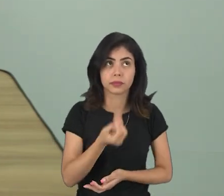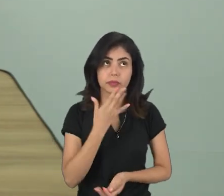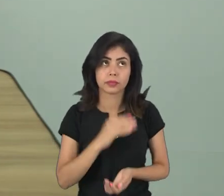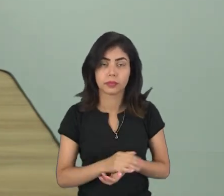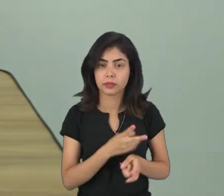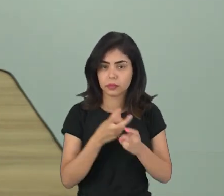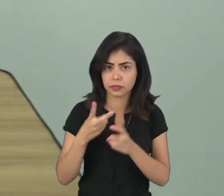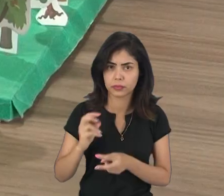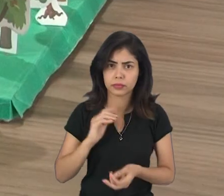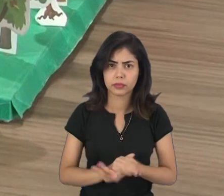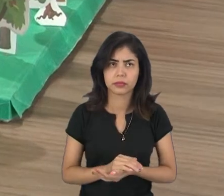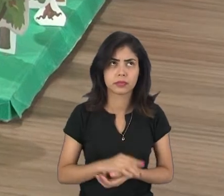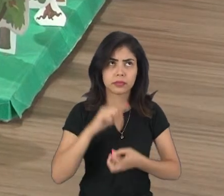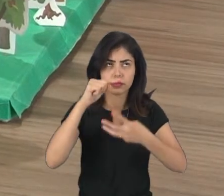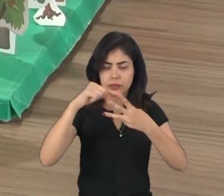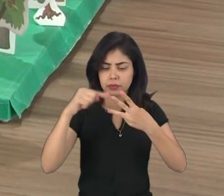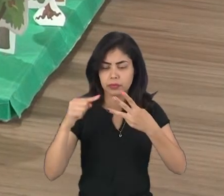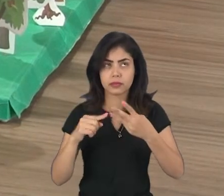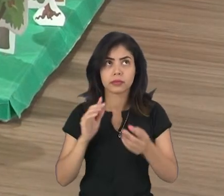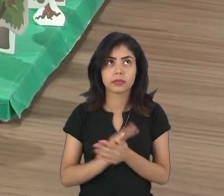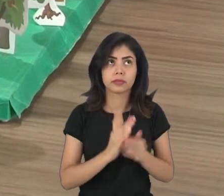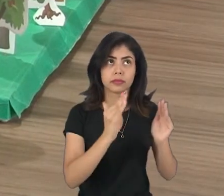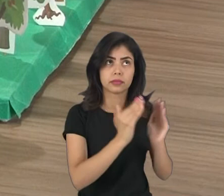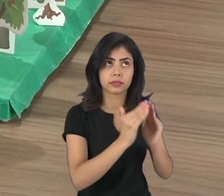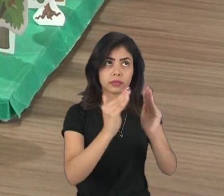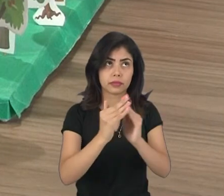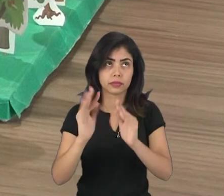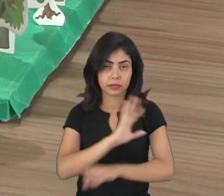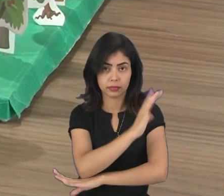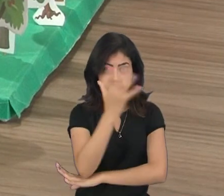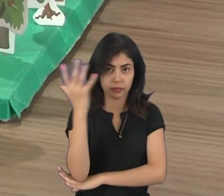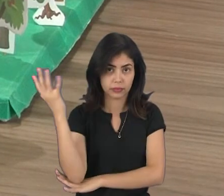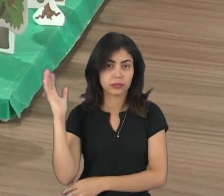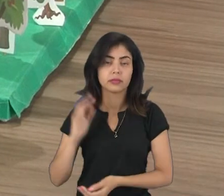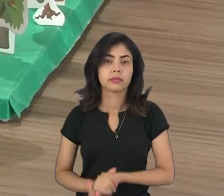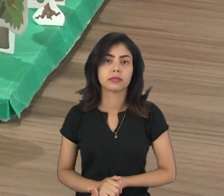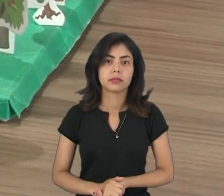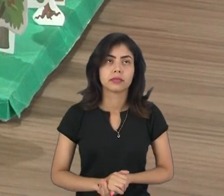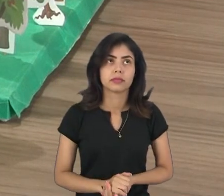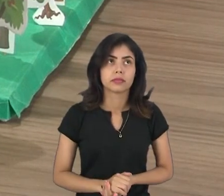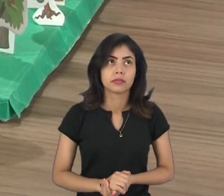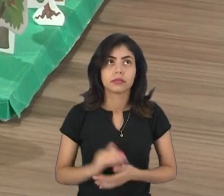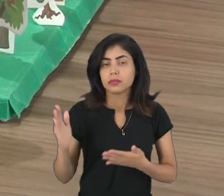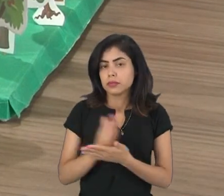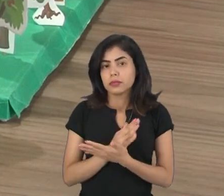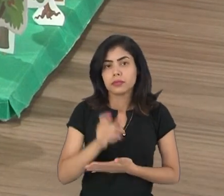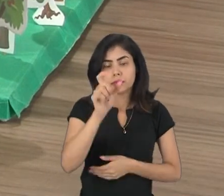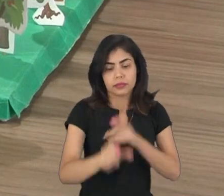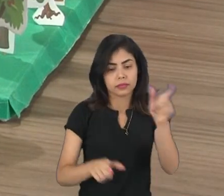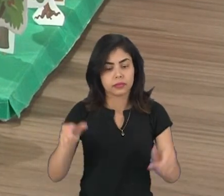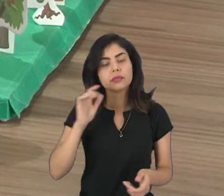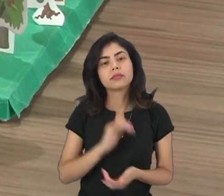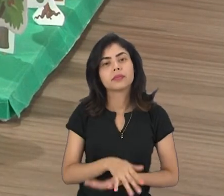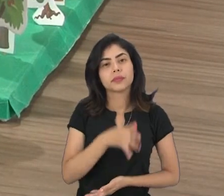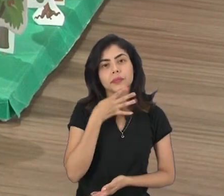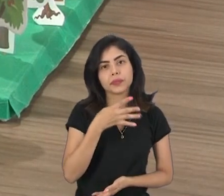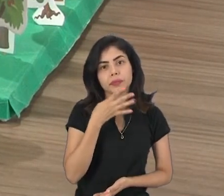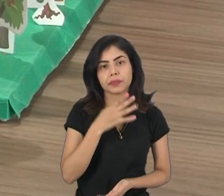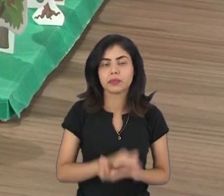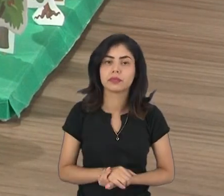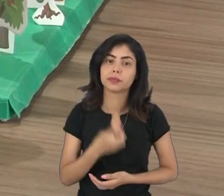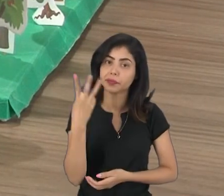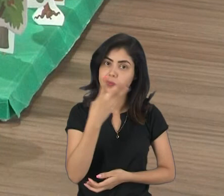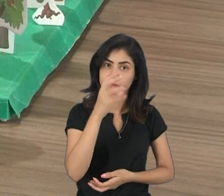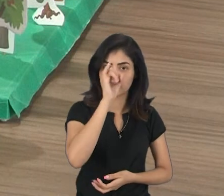vamos perceber que tem 3 casinhas, que é uma floresta e tem 3 casinhas de alguns personagens que são bem conhecidos,